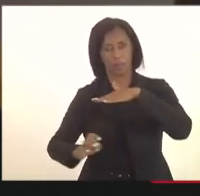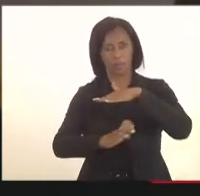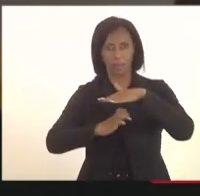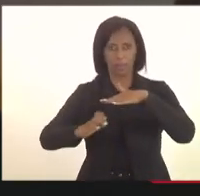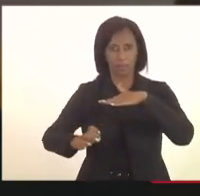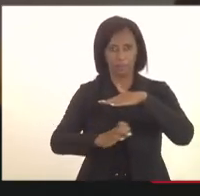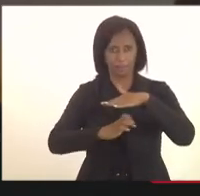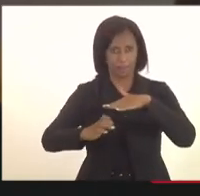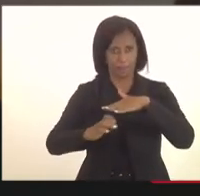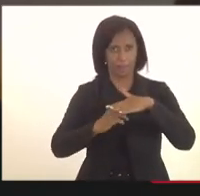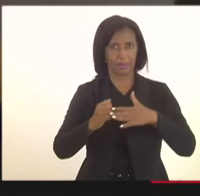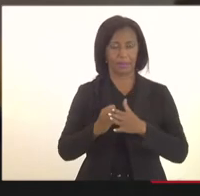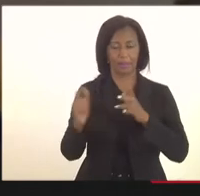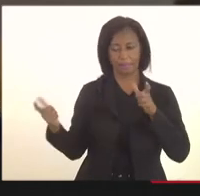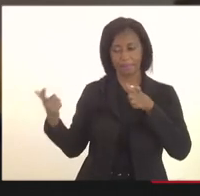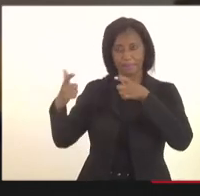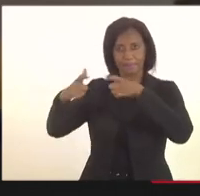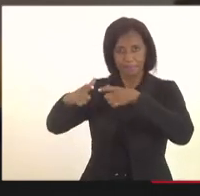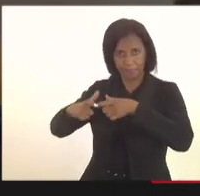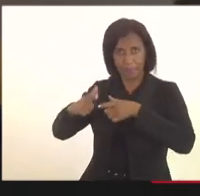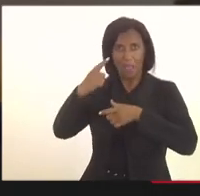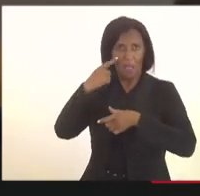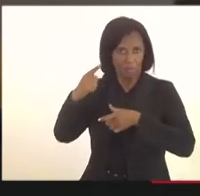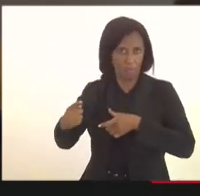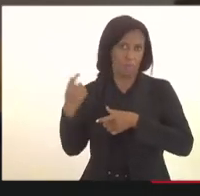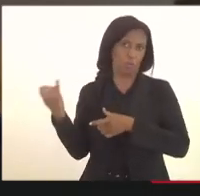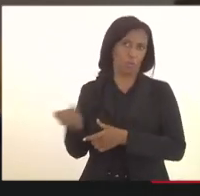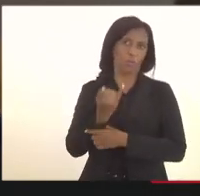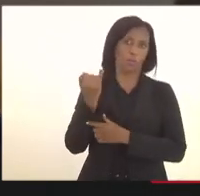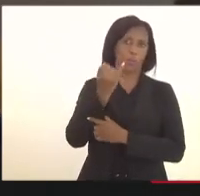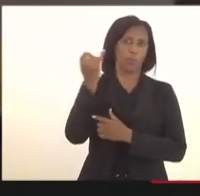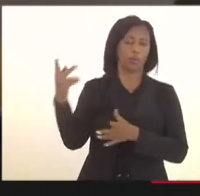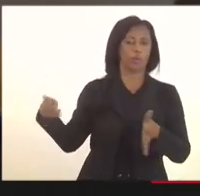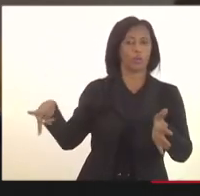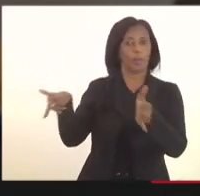de Estado, elas são questões importantes, né? Isso faz parte do que a